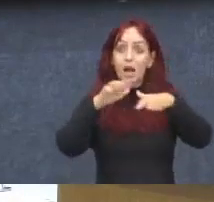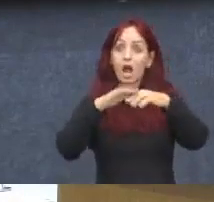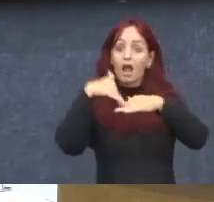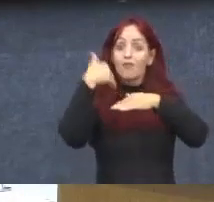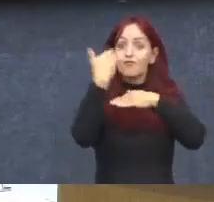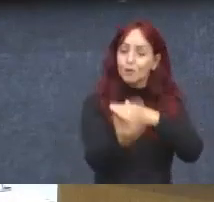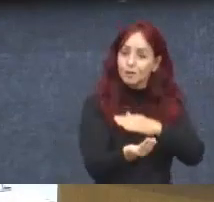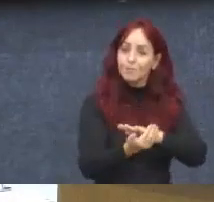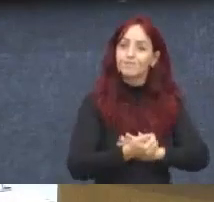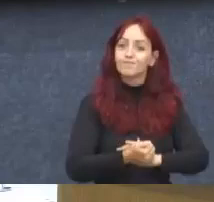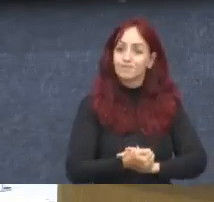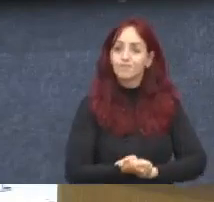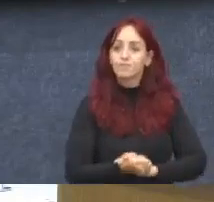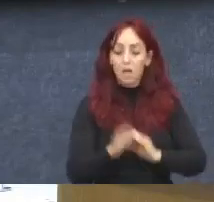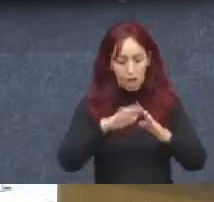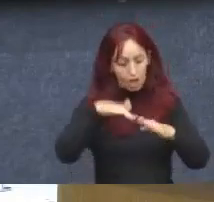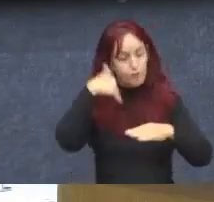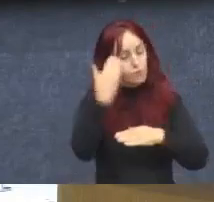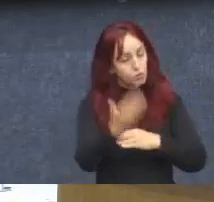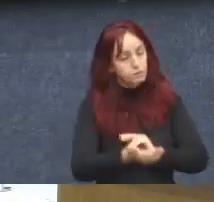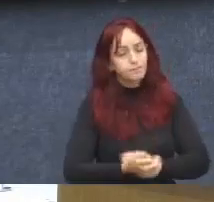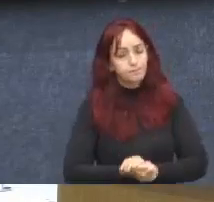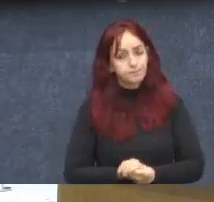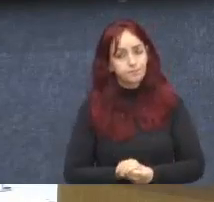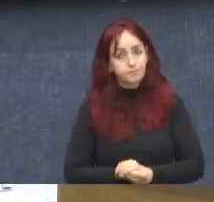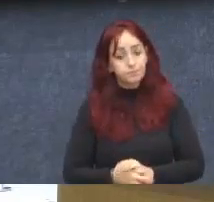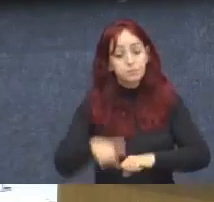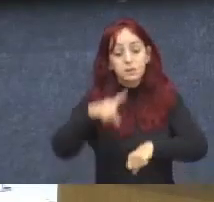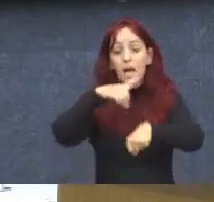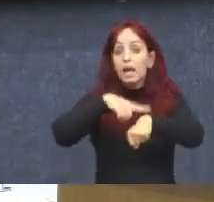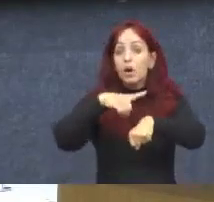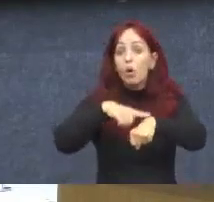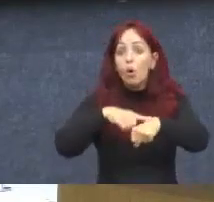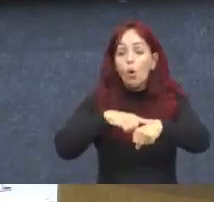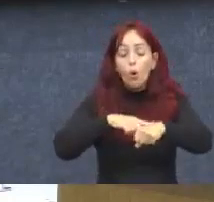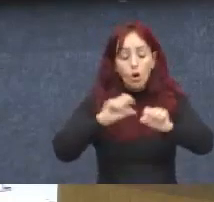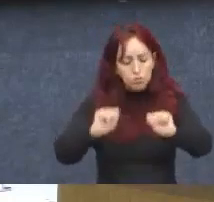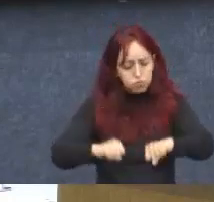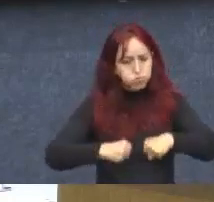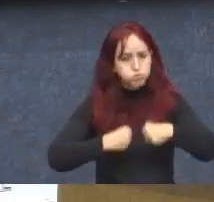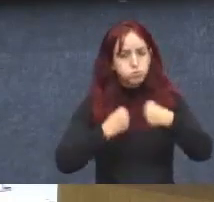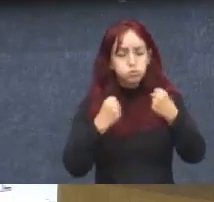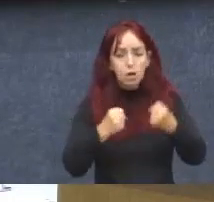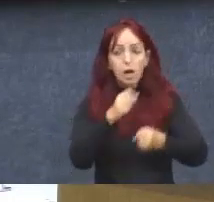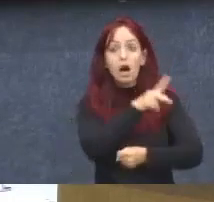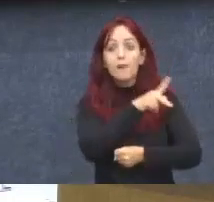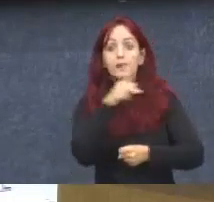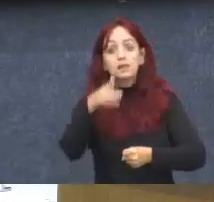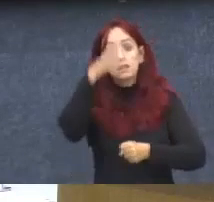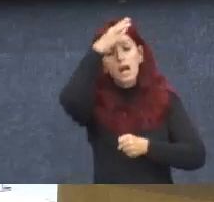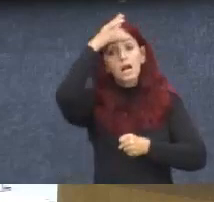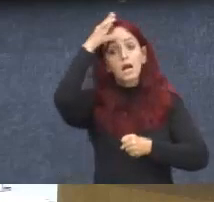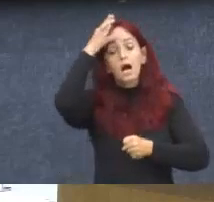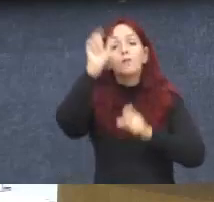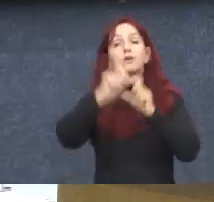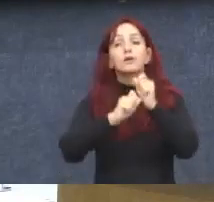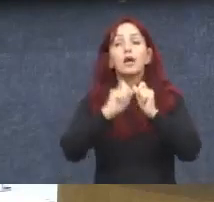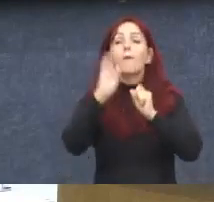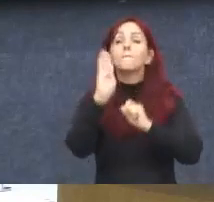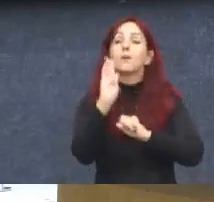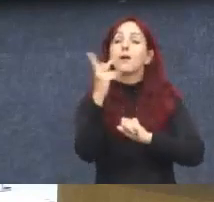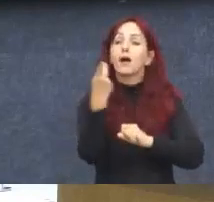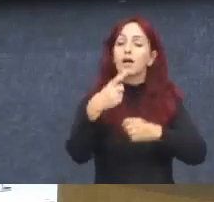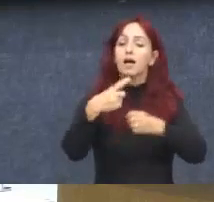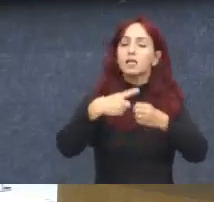fora. Lá para fora. É hora de intensificar a presidência da Câmara Municipal na cidade,